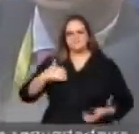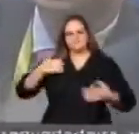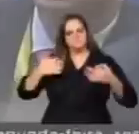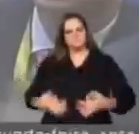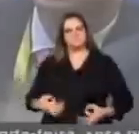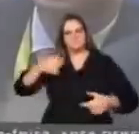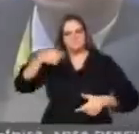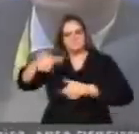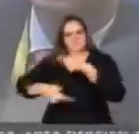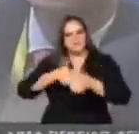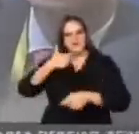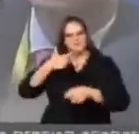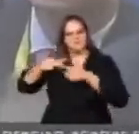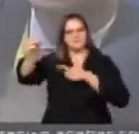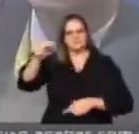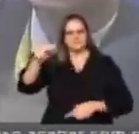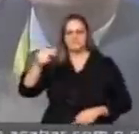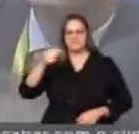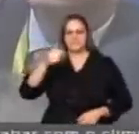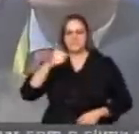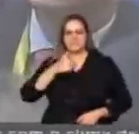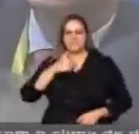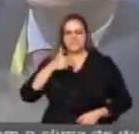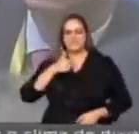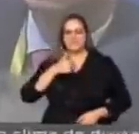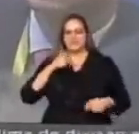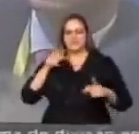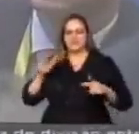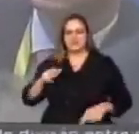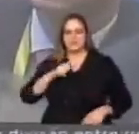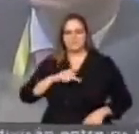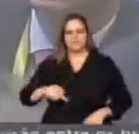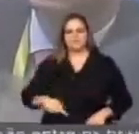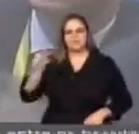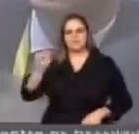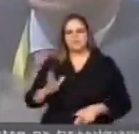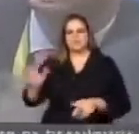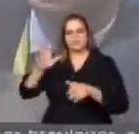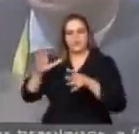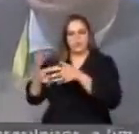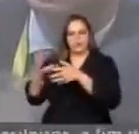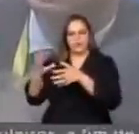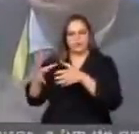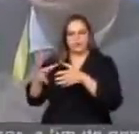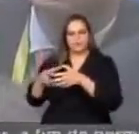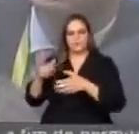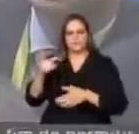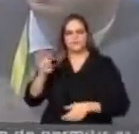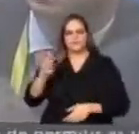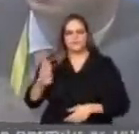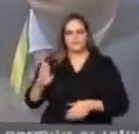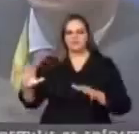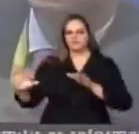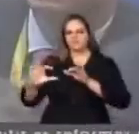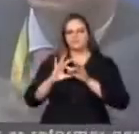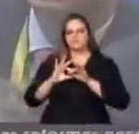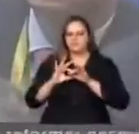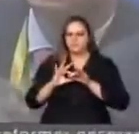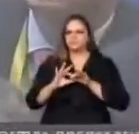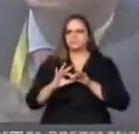vencer. Eu sou a voz do presidente nacional Marcos Pereira, que traz aqui uma unidade ao Partido